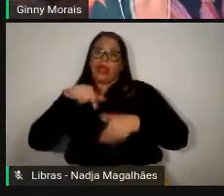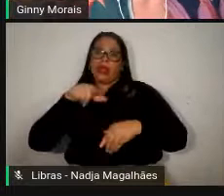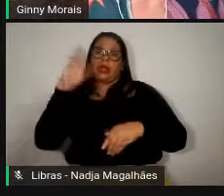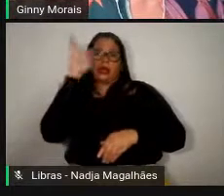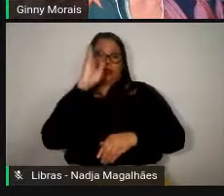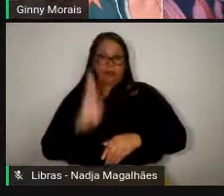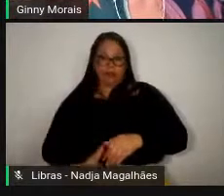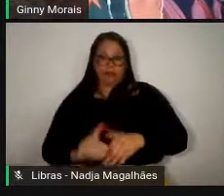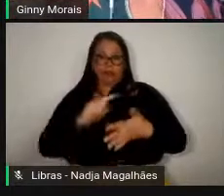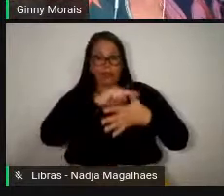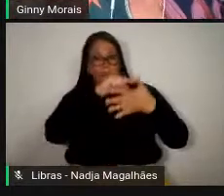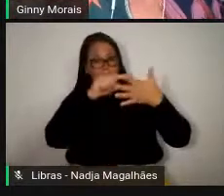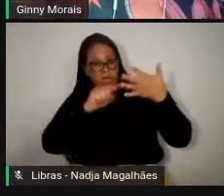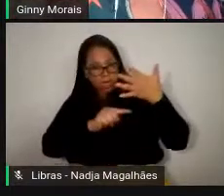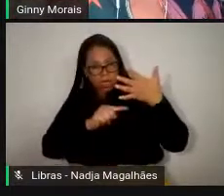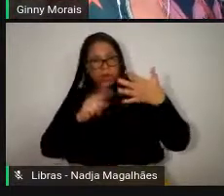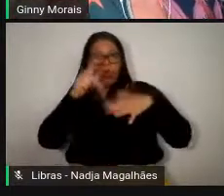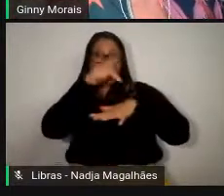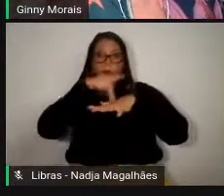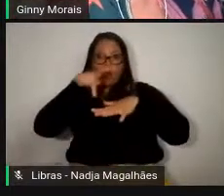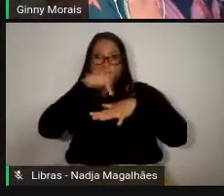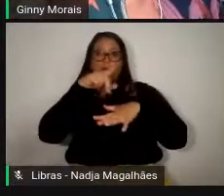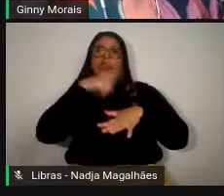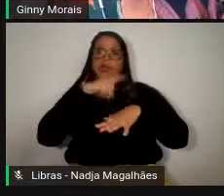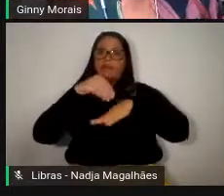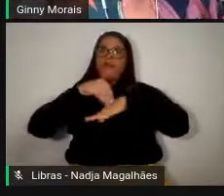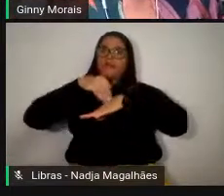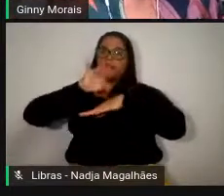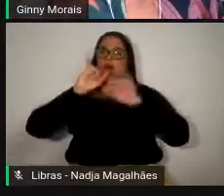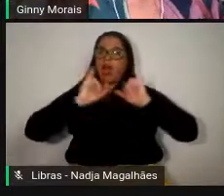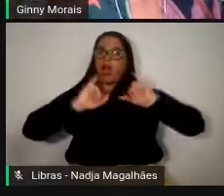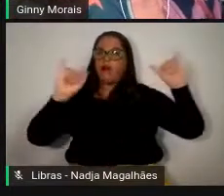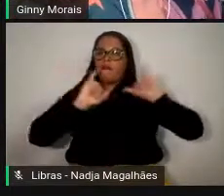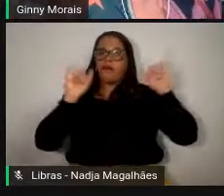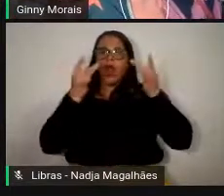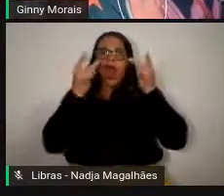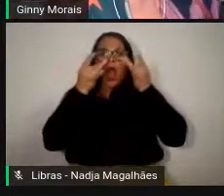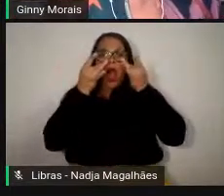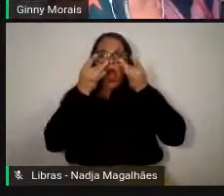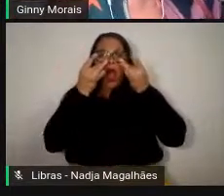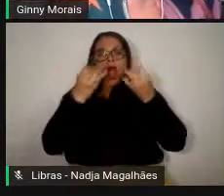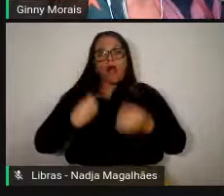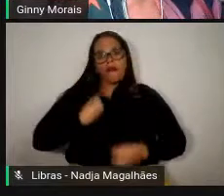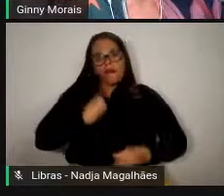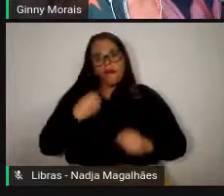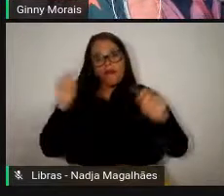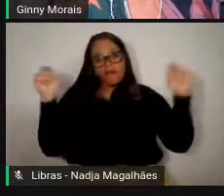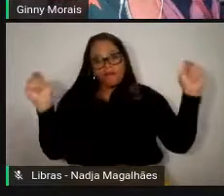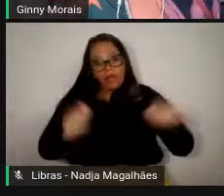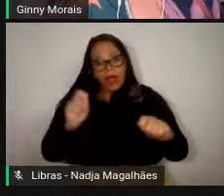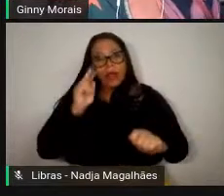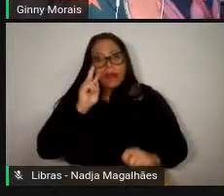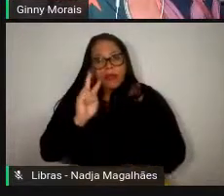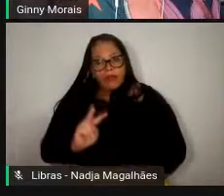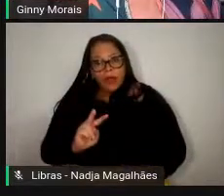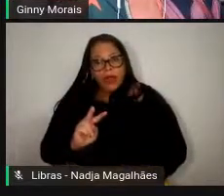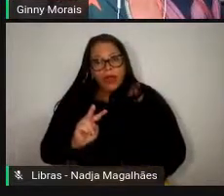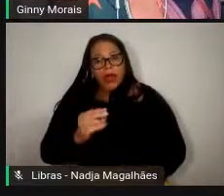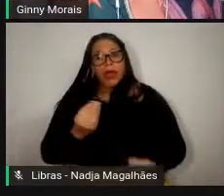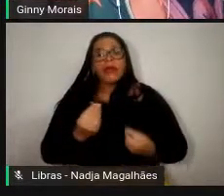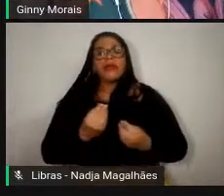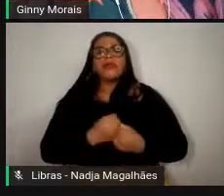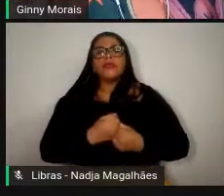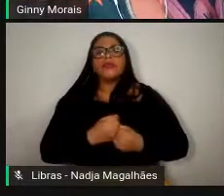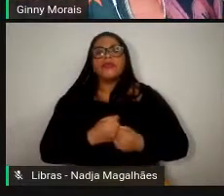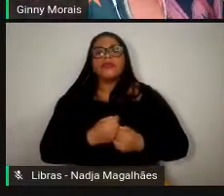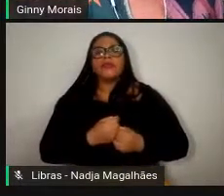Ok, aí a gente chega, né? Beleza, oferece a transmissão ao vivo. O que eu posso assistir da transmissão ao vivo, né?